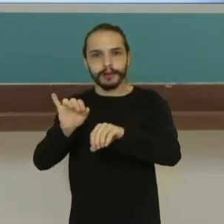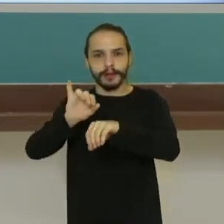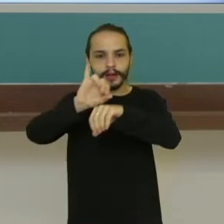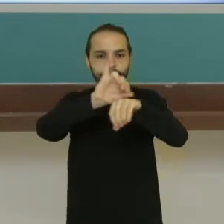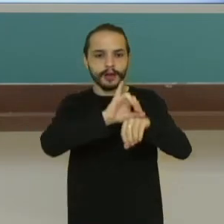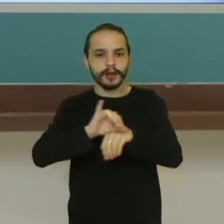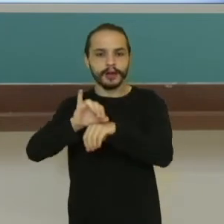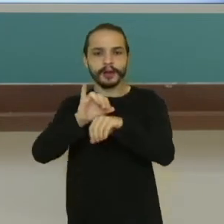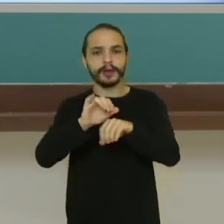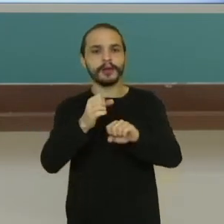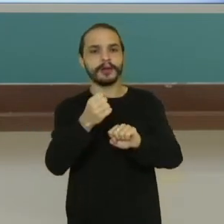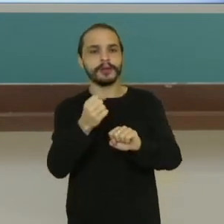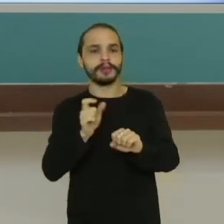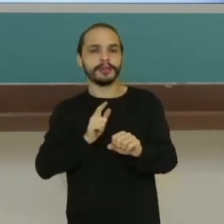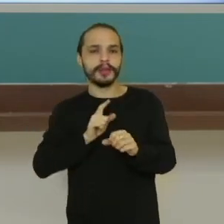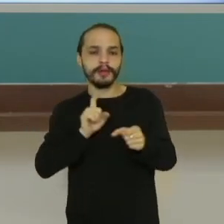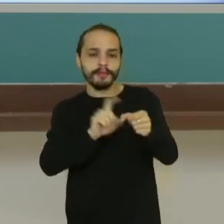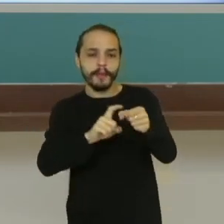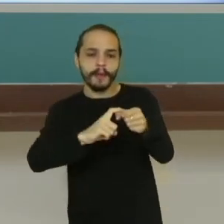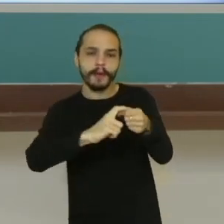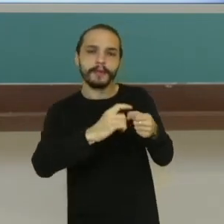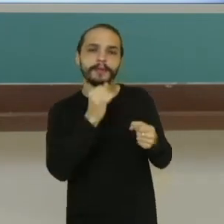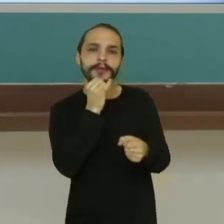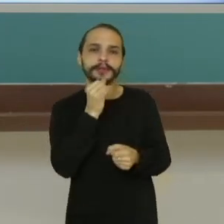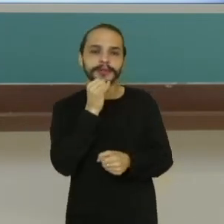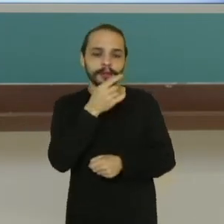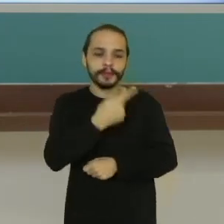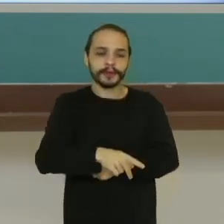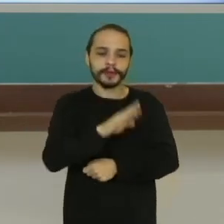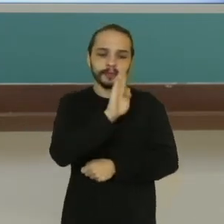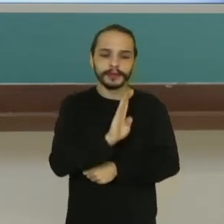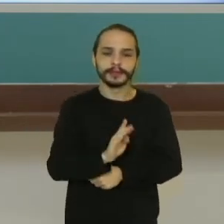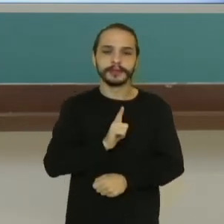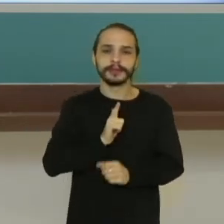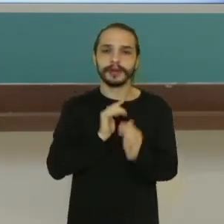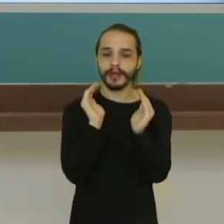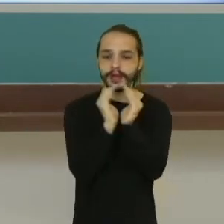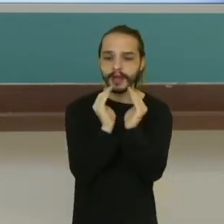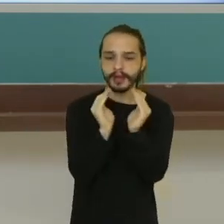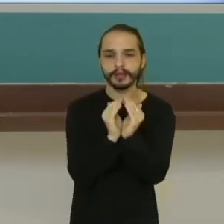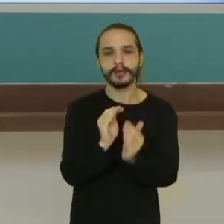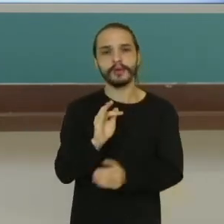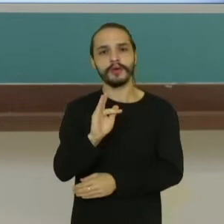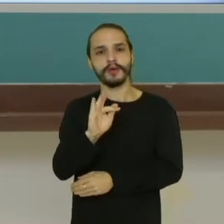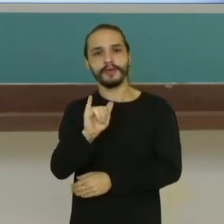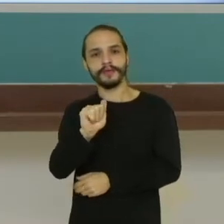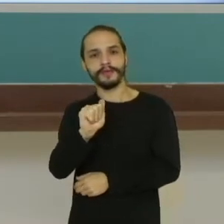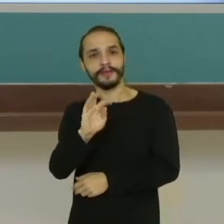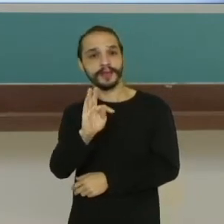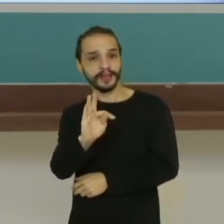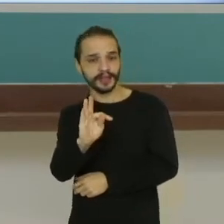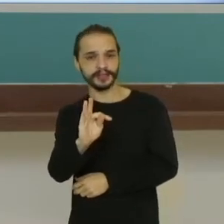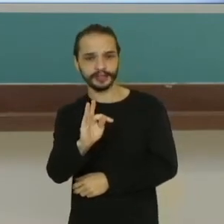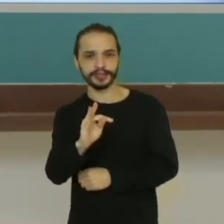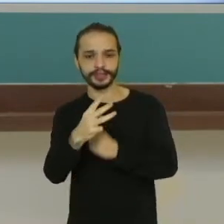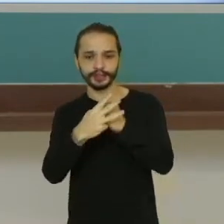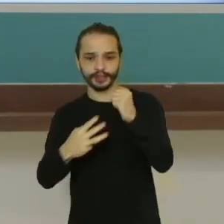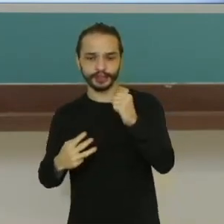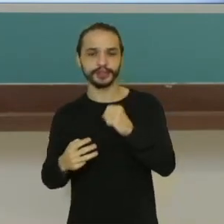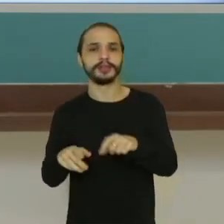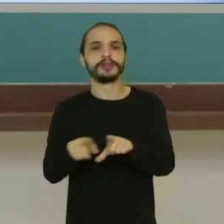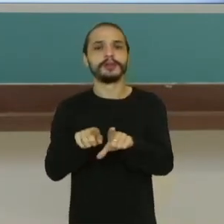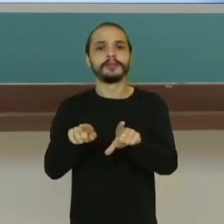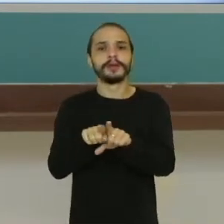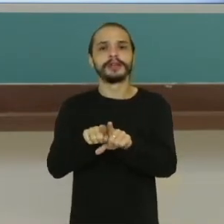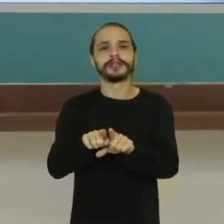como o Brasil, como está aqui a Renault, por exemplo, está aqui a Fiat, na China também,